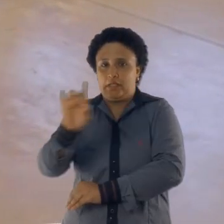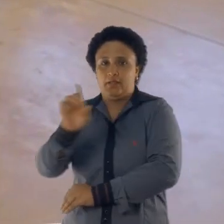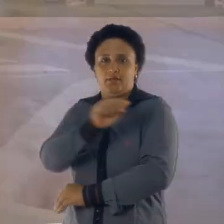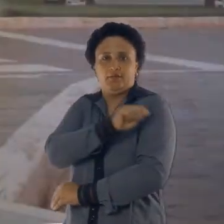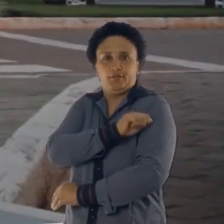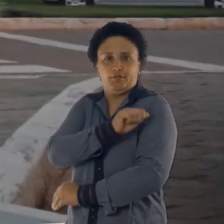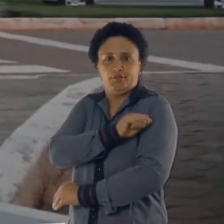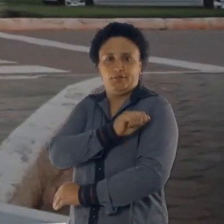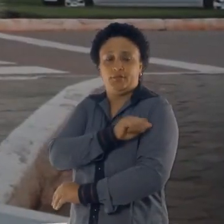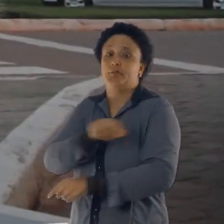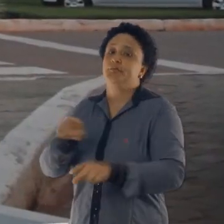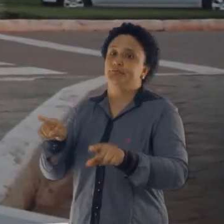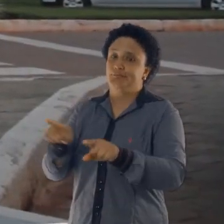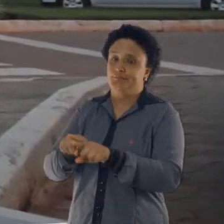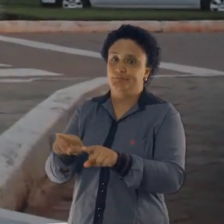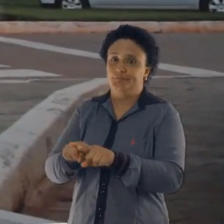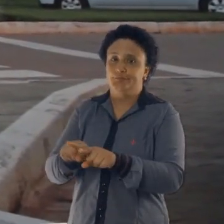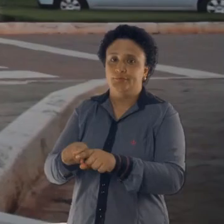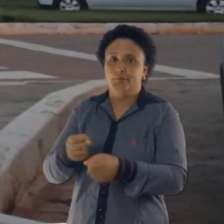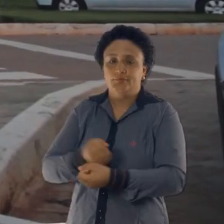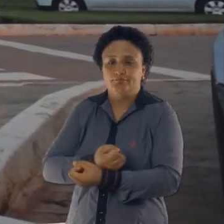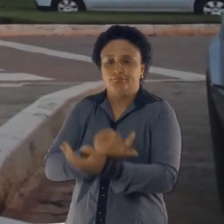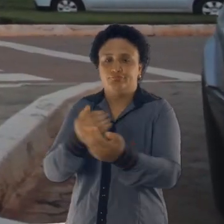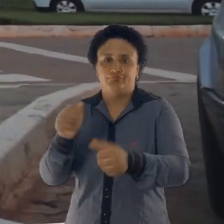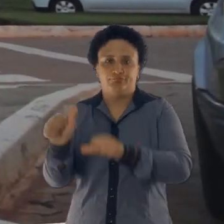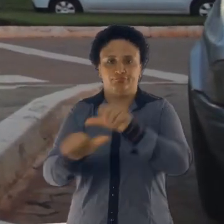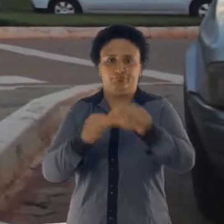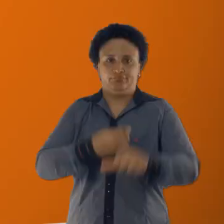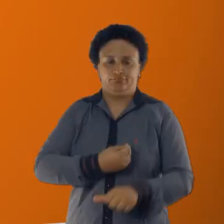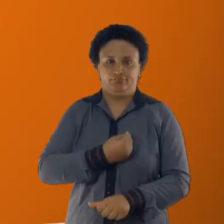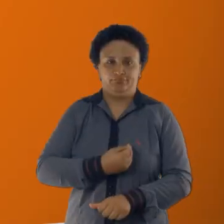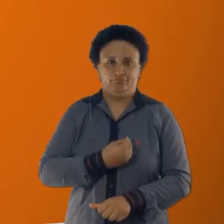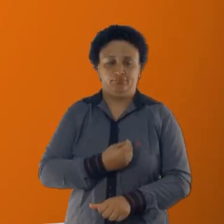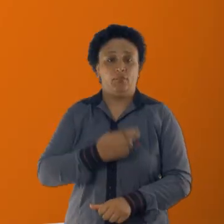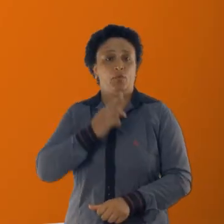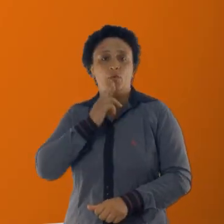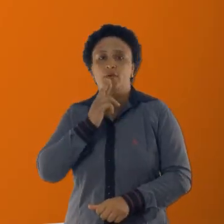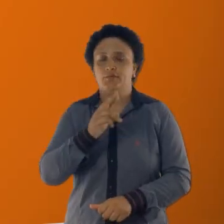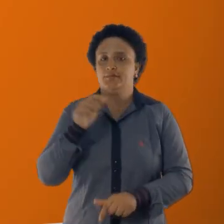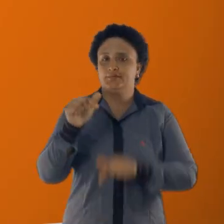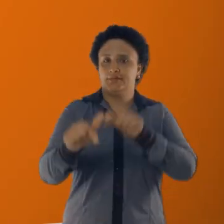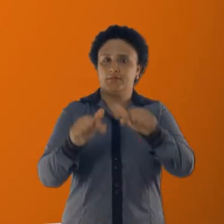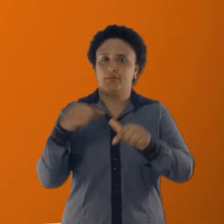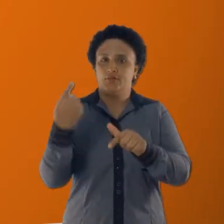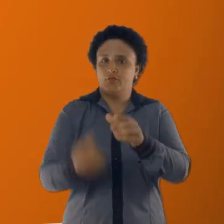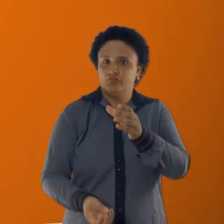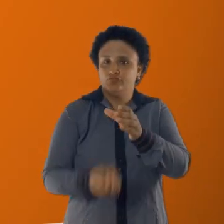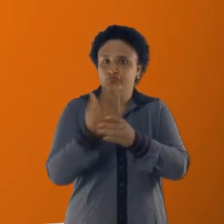pessoa e, consequentemente, no lugar onde vive. O resultado do trabalho que